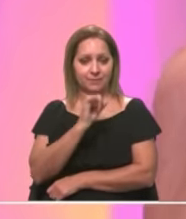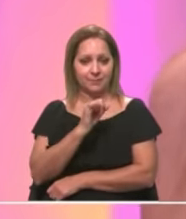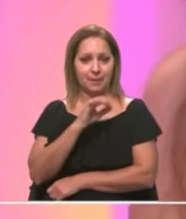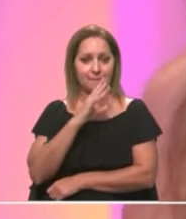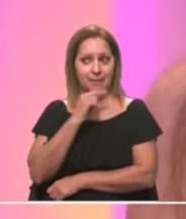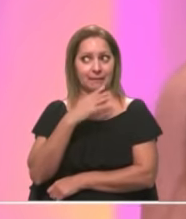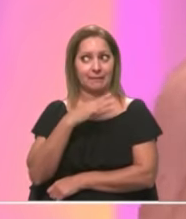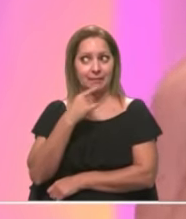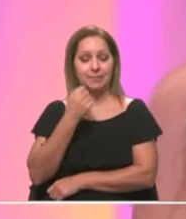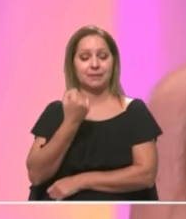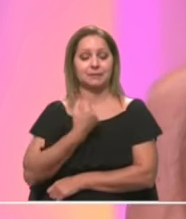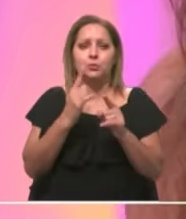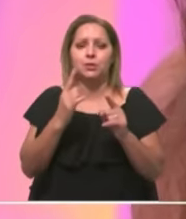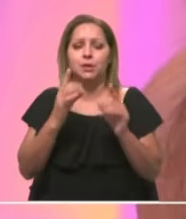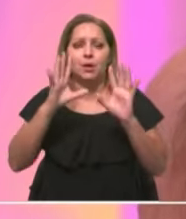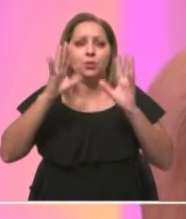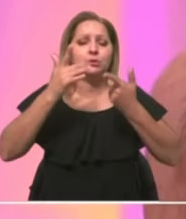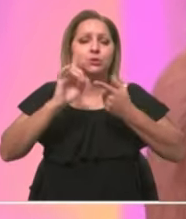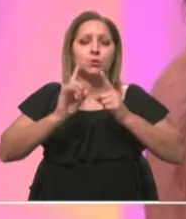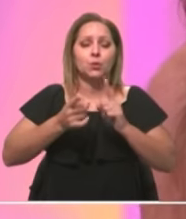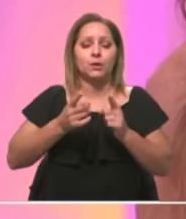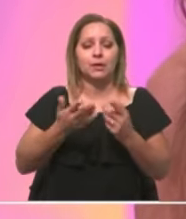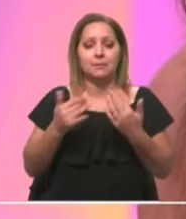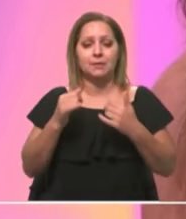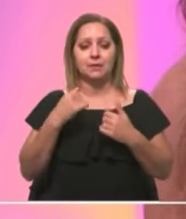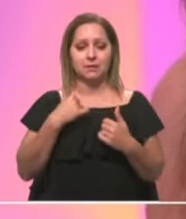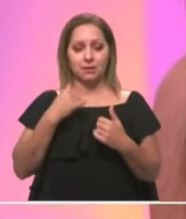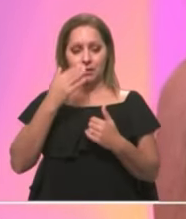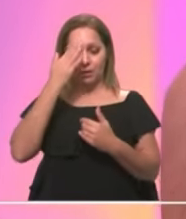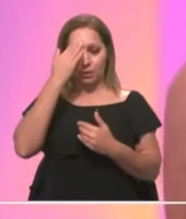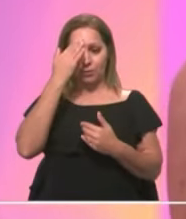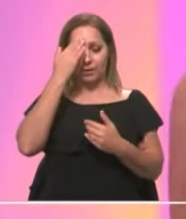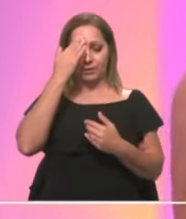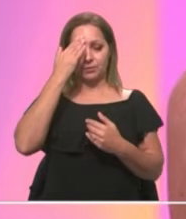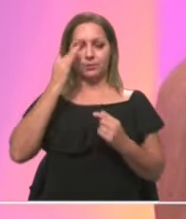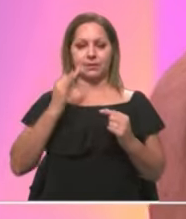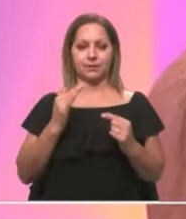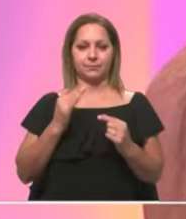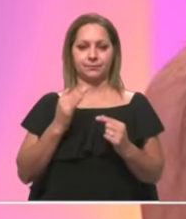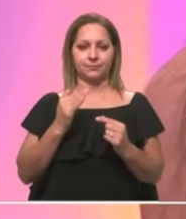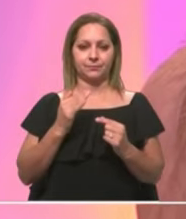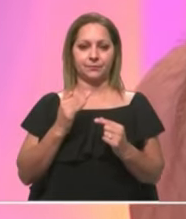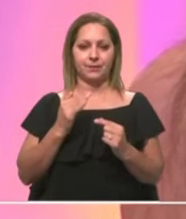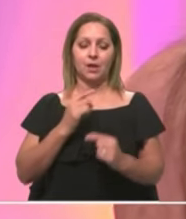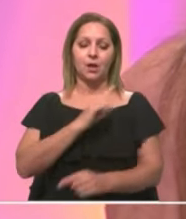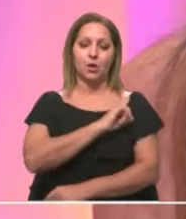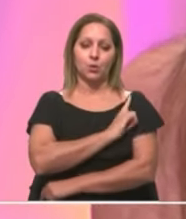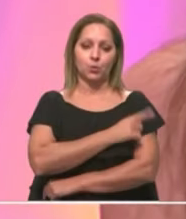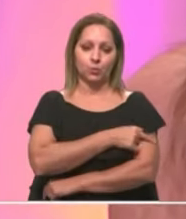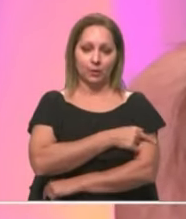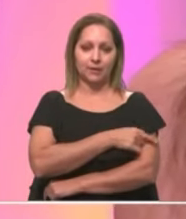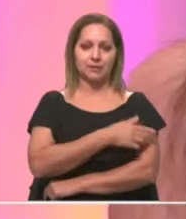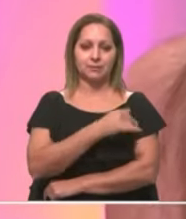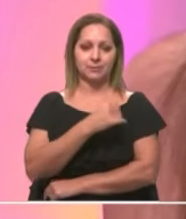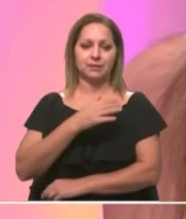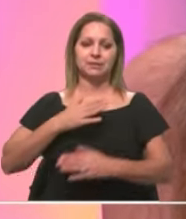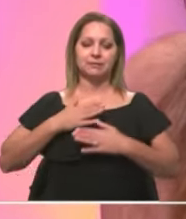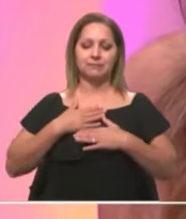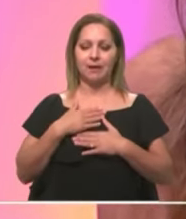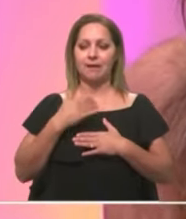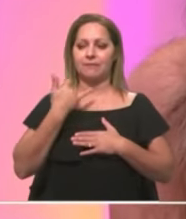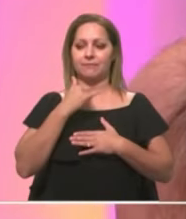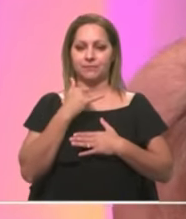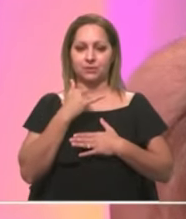matar-me. Exatamente, a sua mãe. Mas eu acho que, para além da coragem, nós temos que olhar para aquilo que nos faz feliz e aquilo que